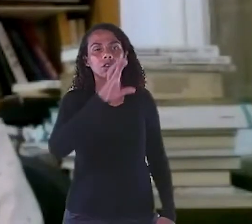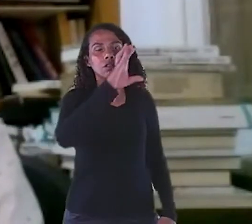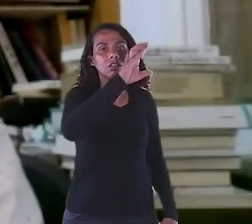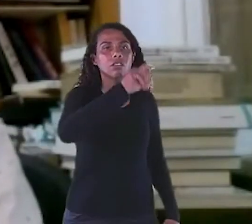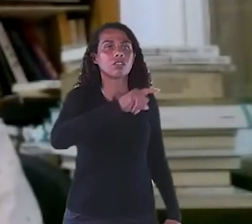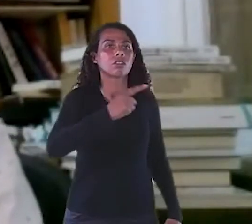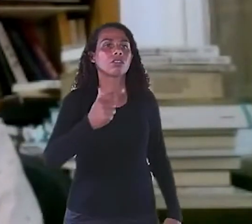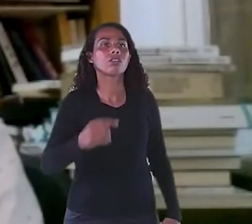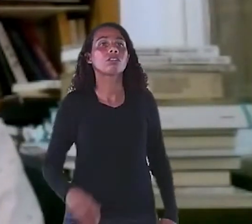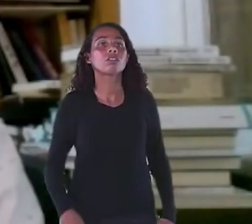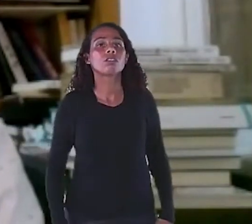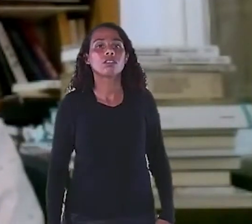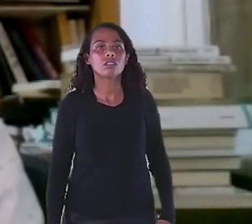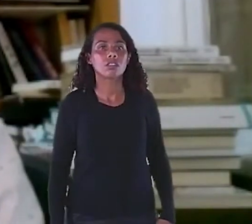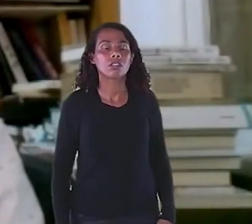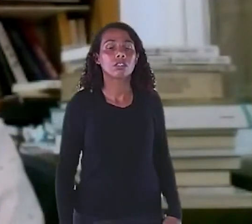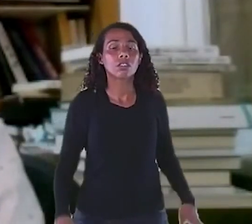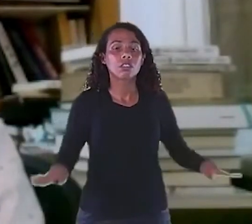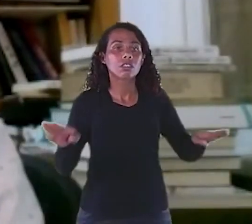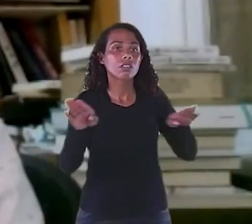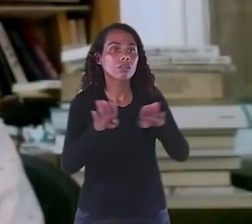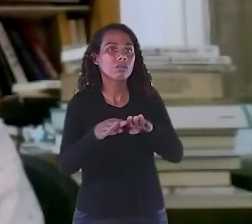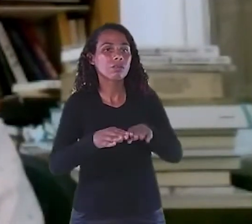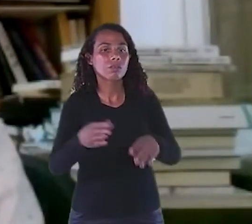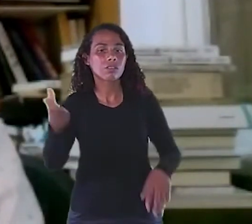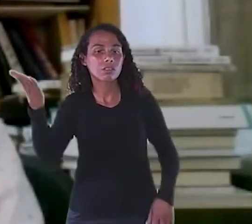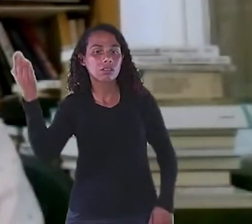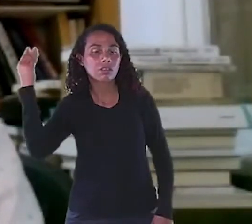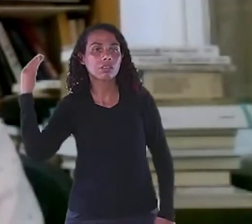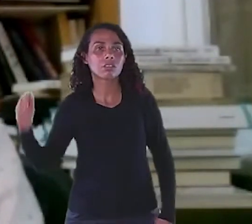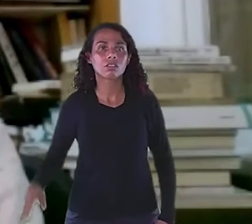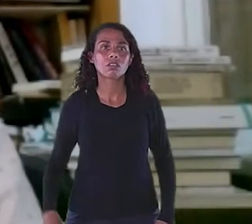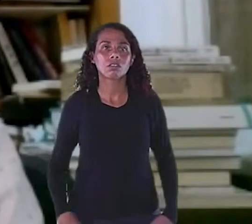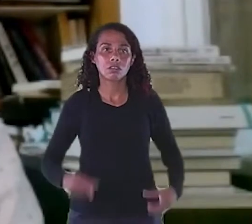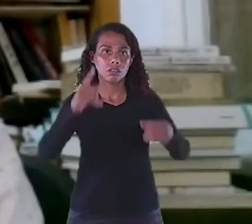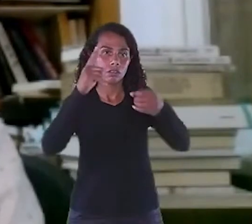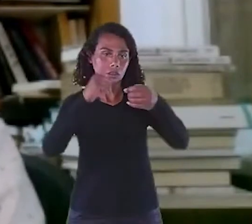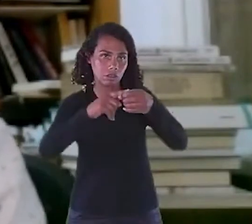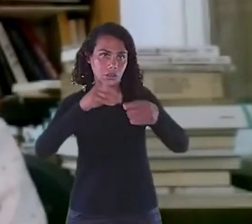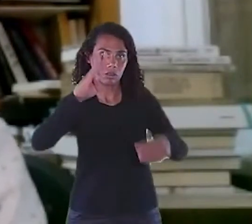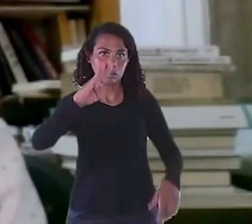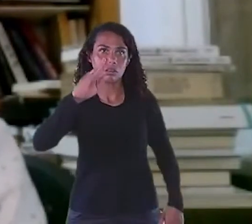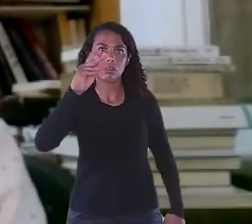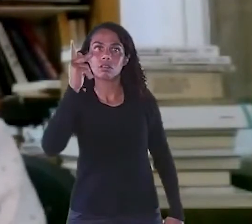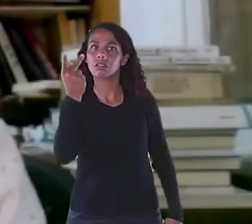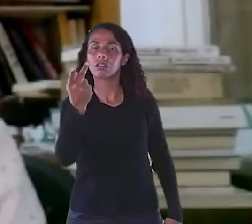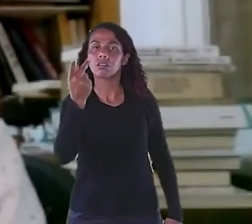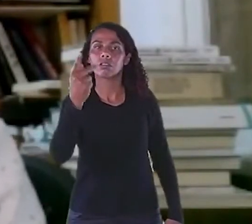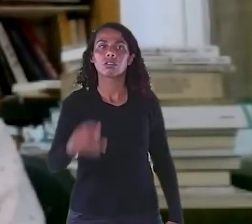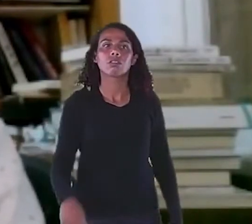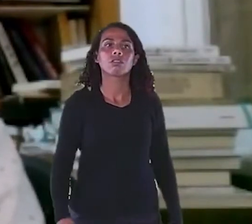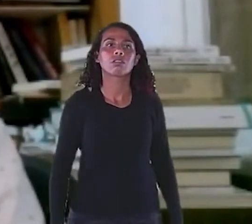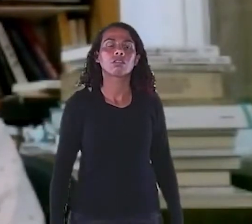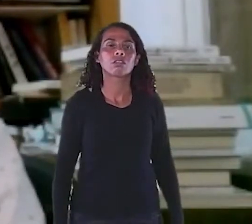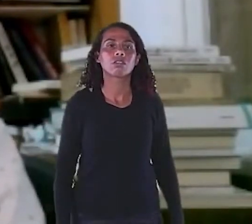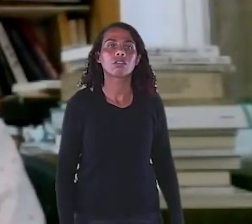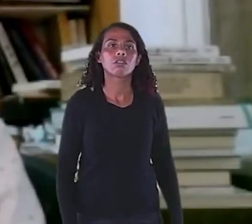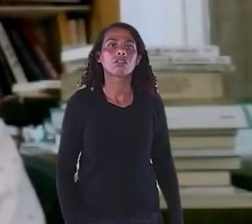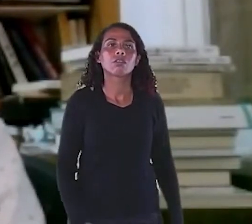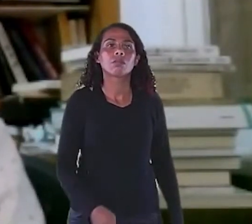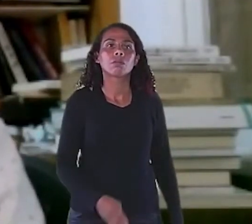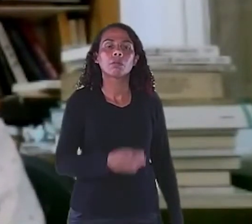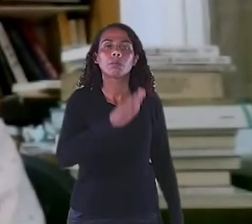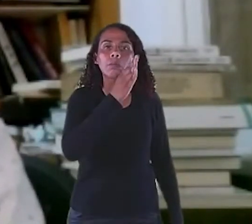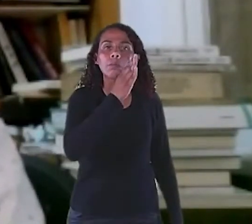todos de Belo Horizonte eram, com exceção de 2 ou 3, eram fechados. Isso,